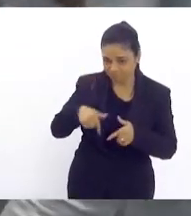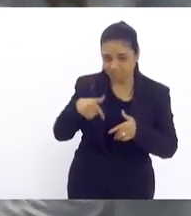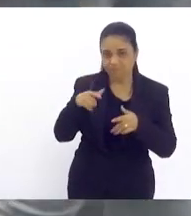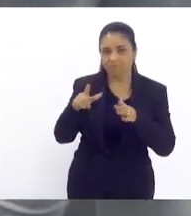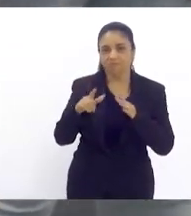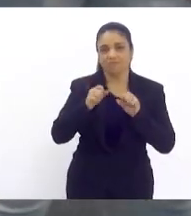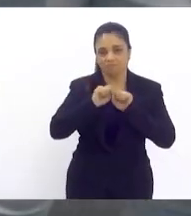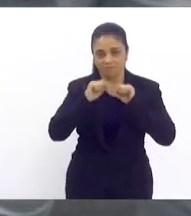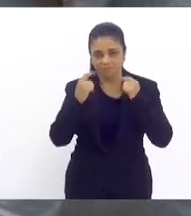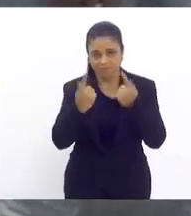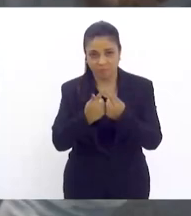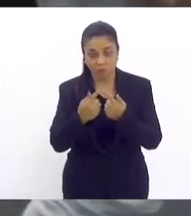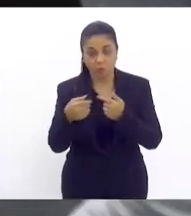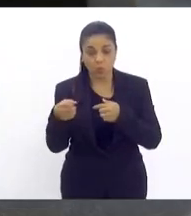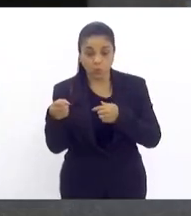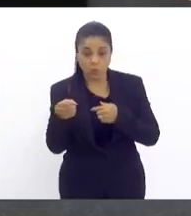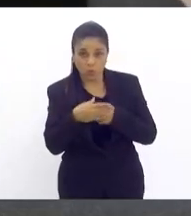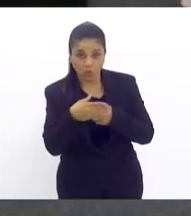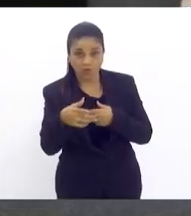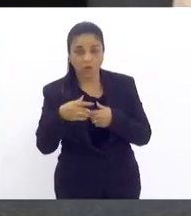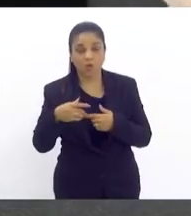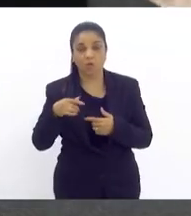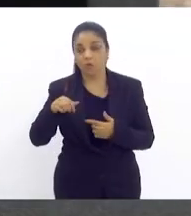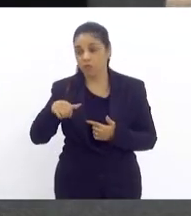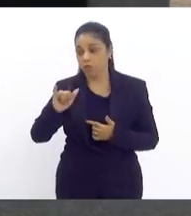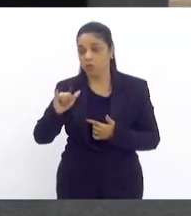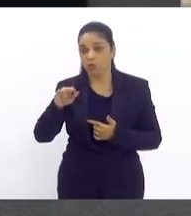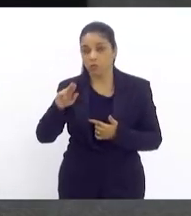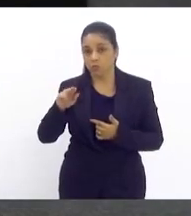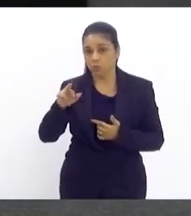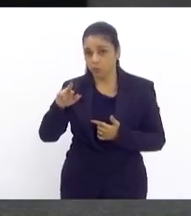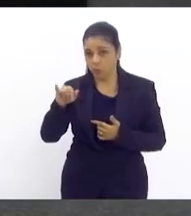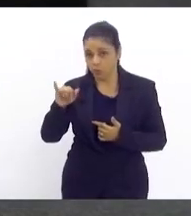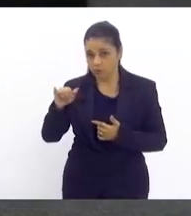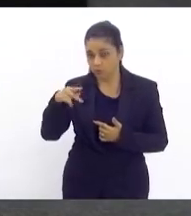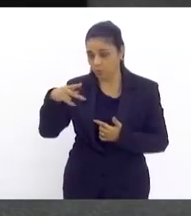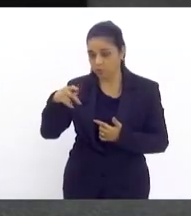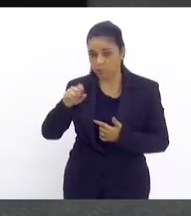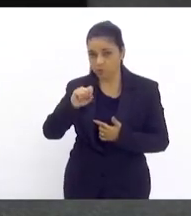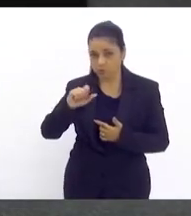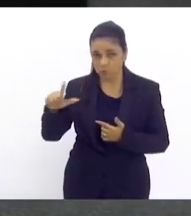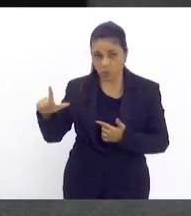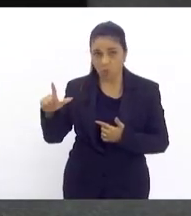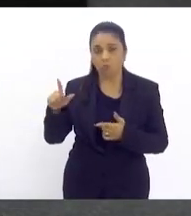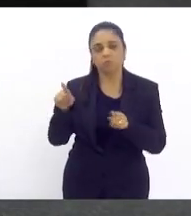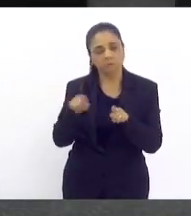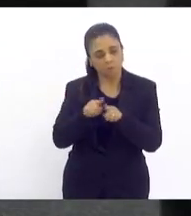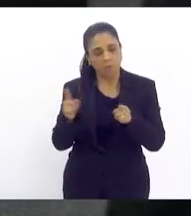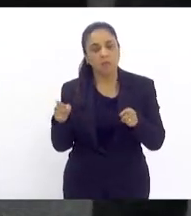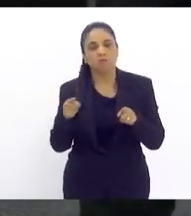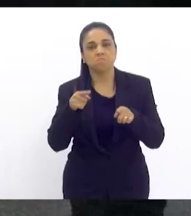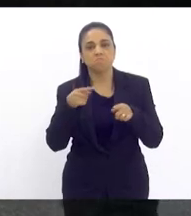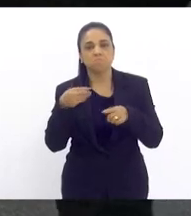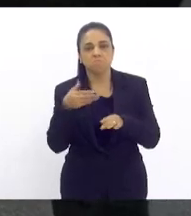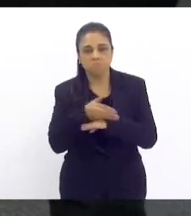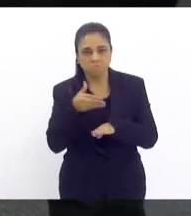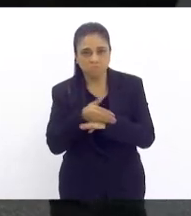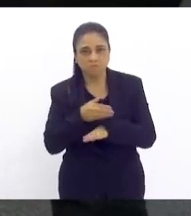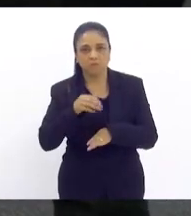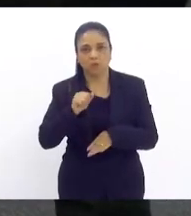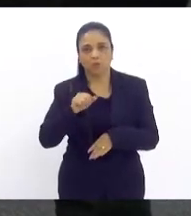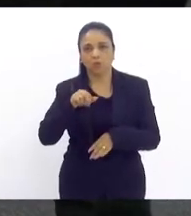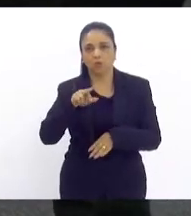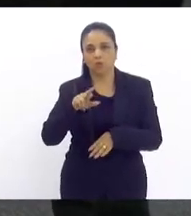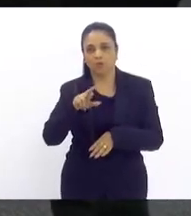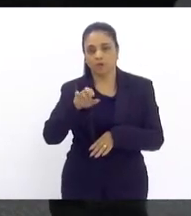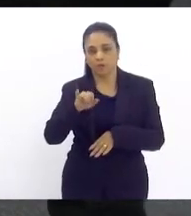casa o mais novo é o Yuri do PSOL mas também faz parte da análise porque são debates que a gente traz não nada e dia 18